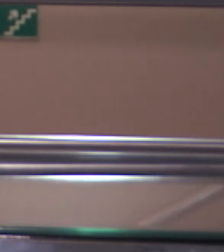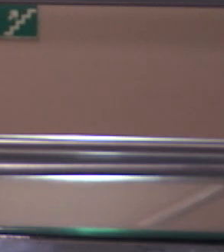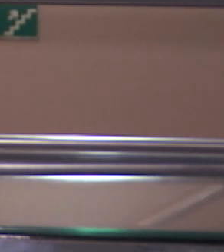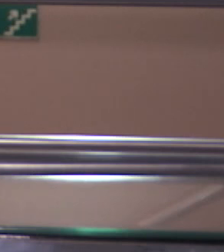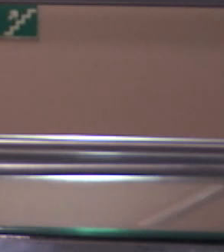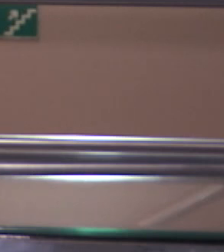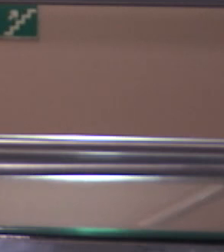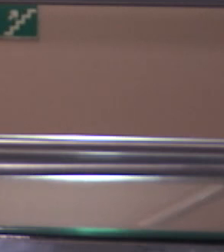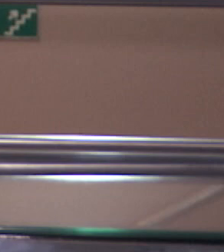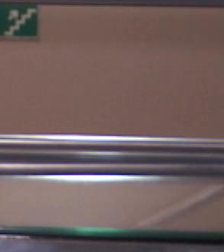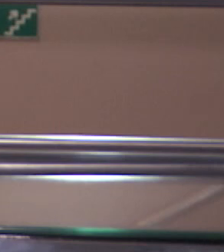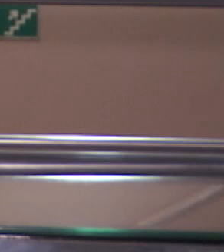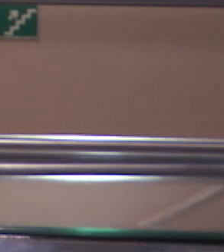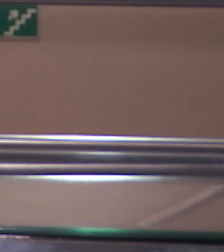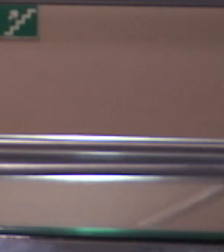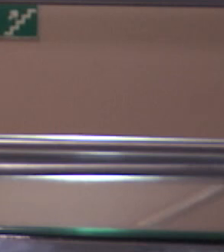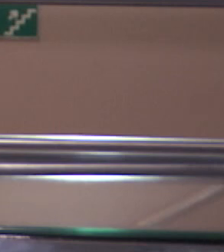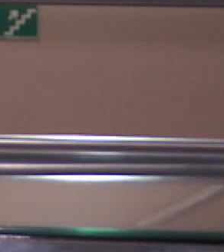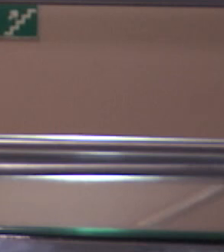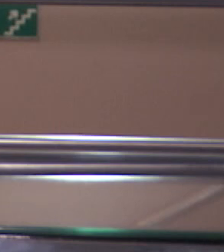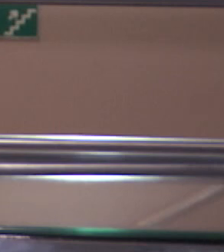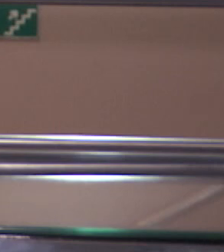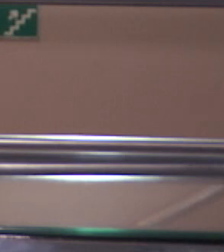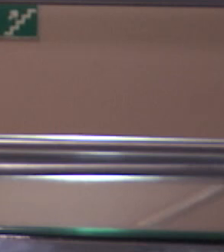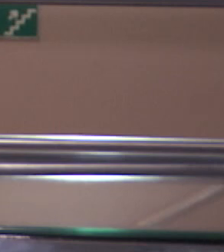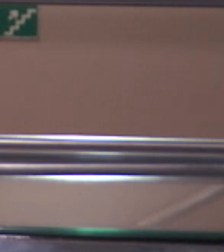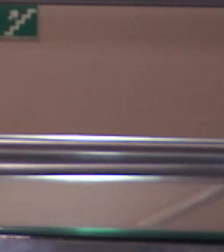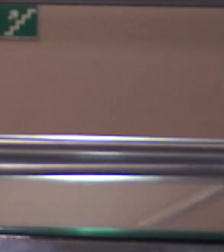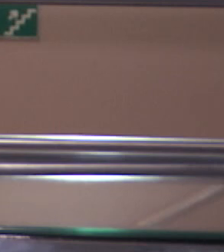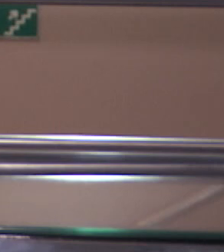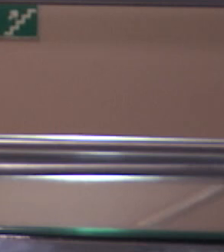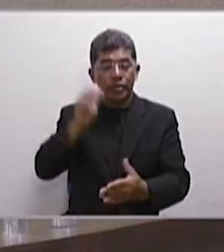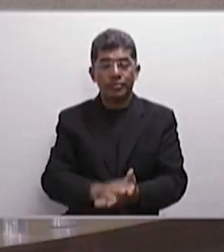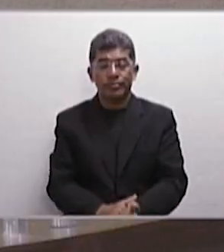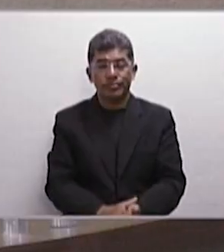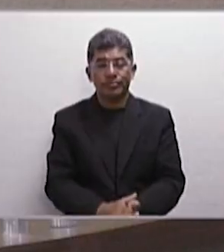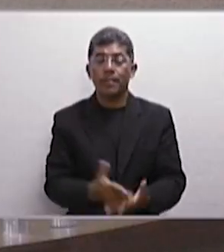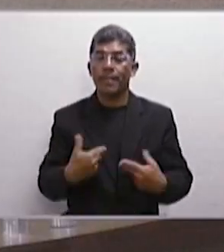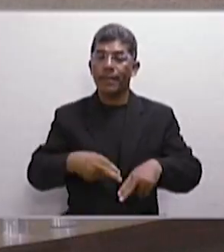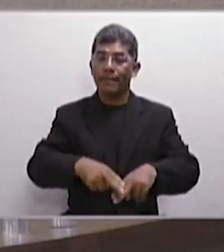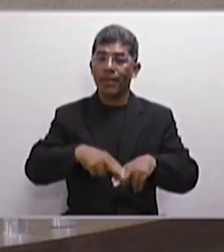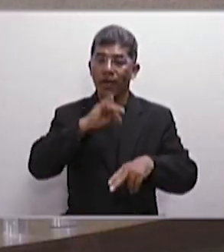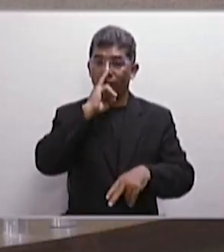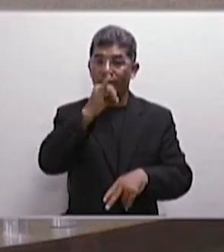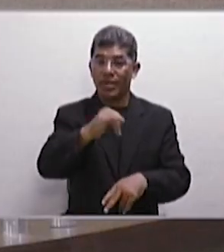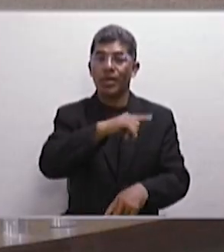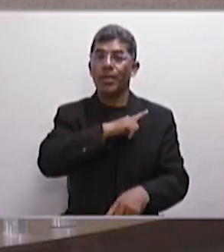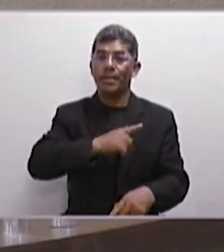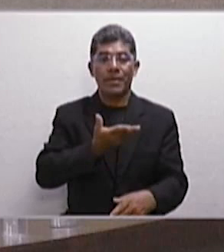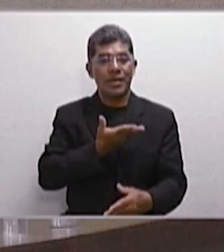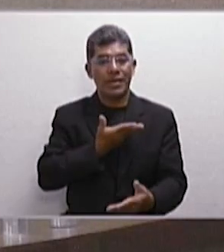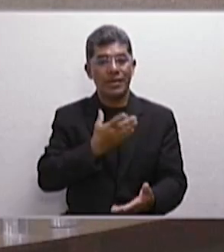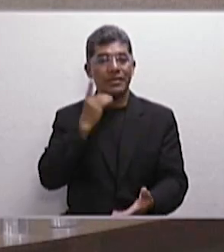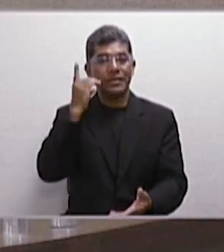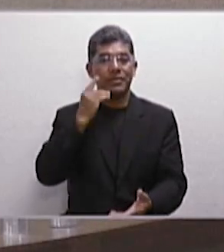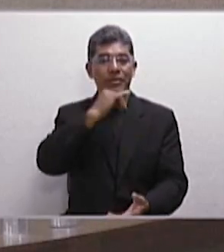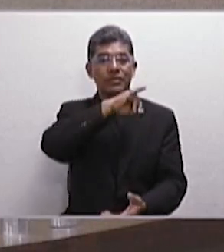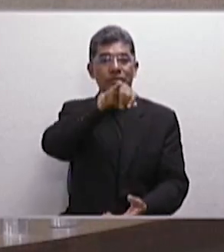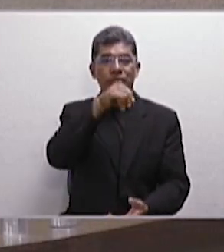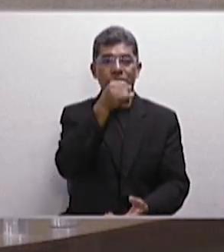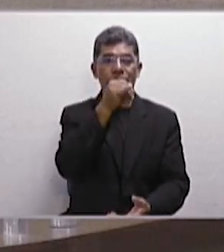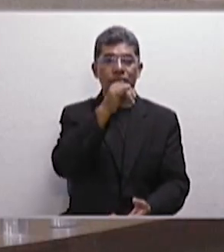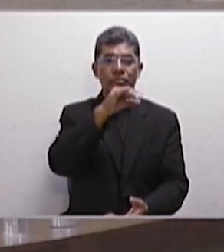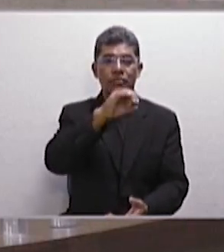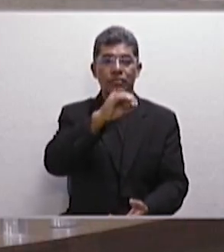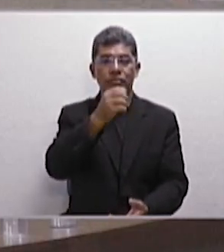ele até o momento não foram apuradas as responsabilidades Como disse aqui o meu querido amigo deputado João Luiz